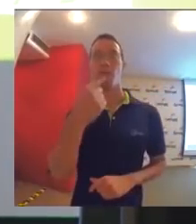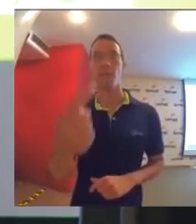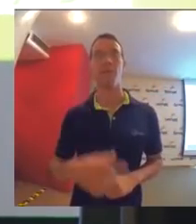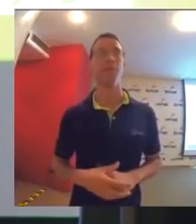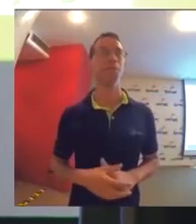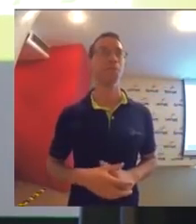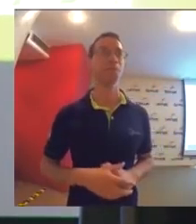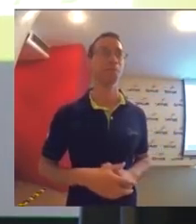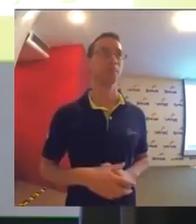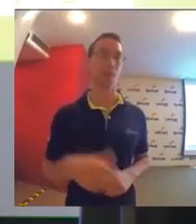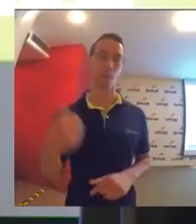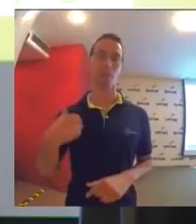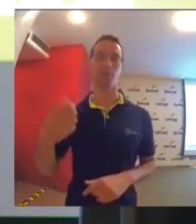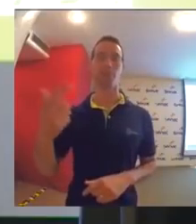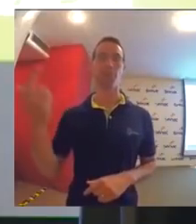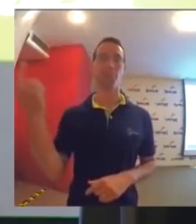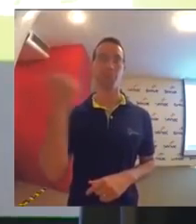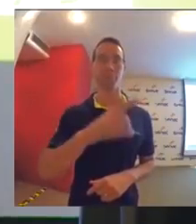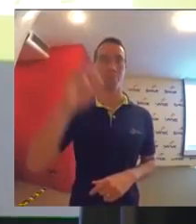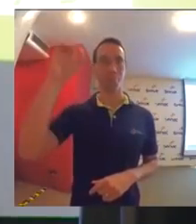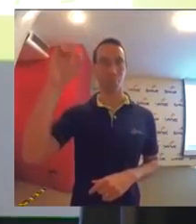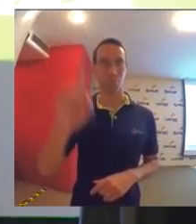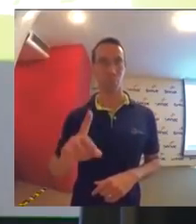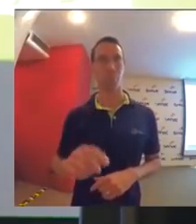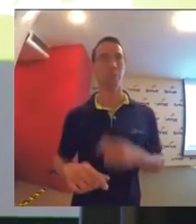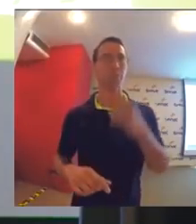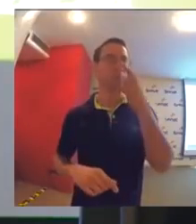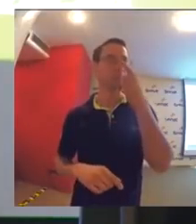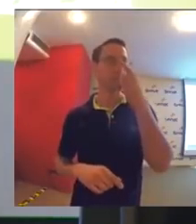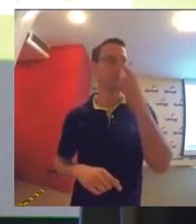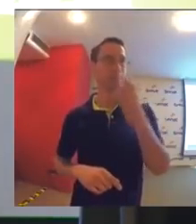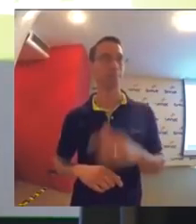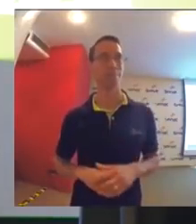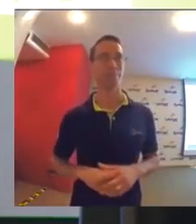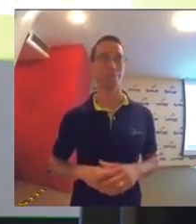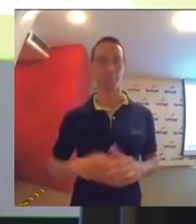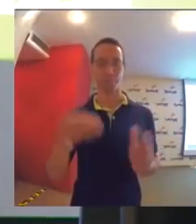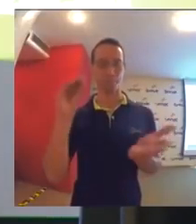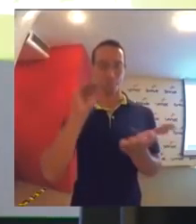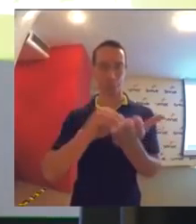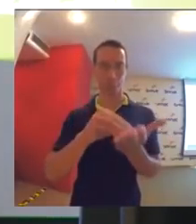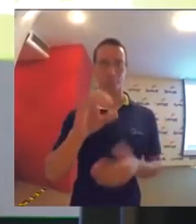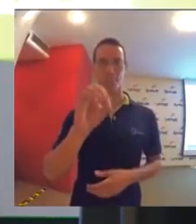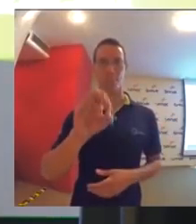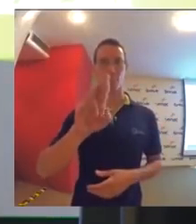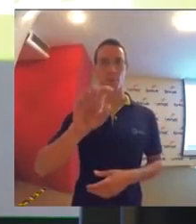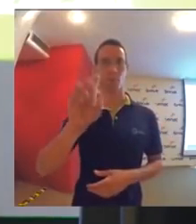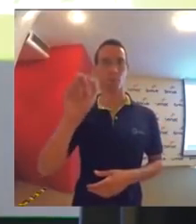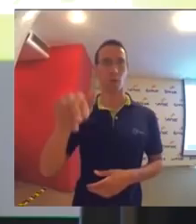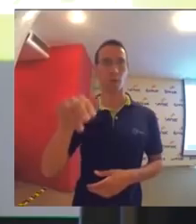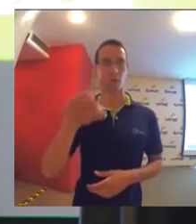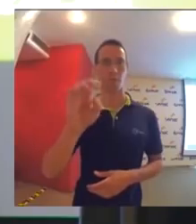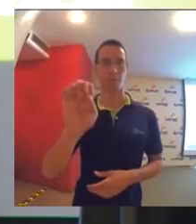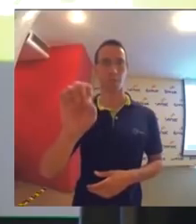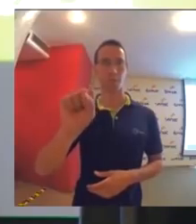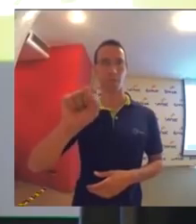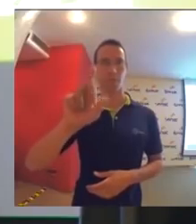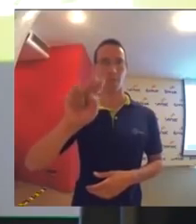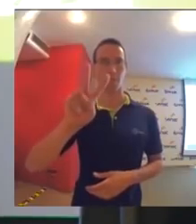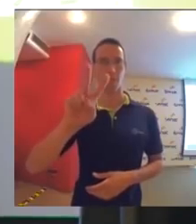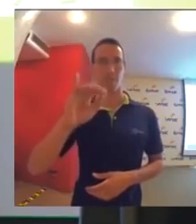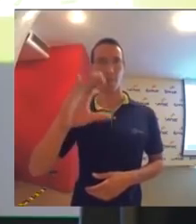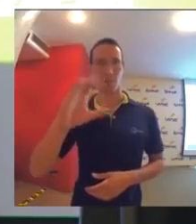posse, e escrevi num papelinho, ordem de serviço, 2 pontos, com tudo da escolinha direitinho, aquele